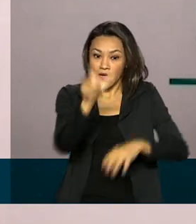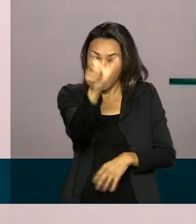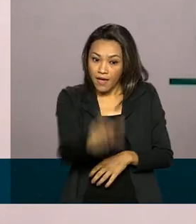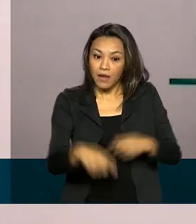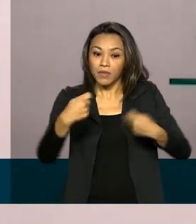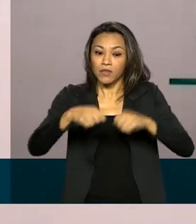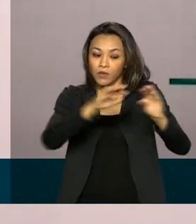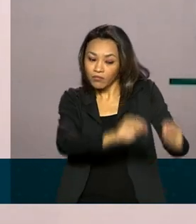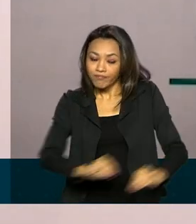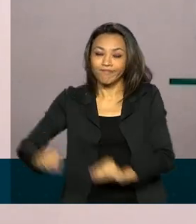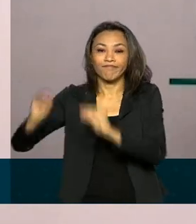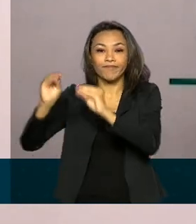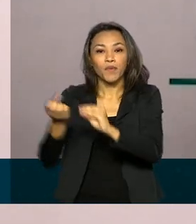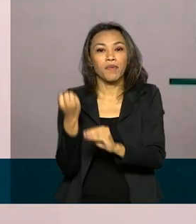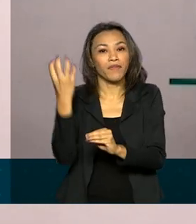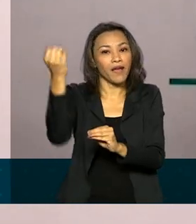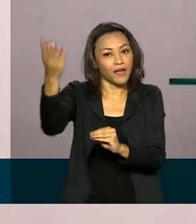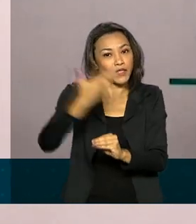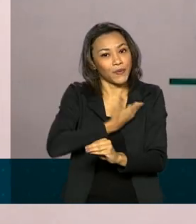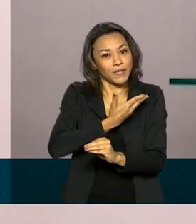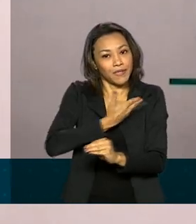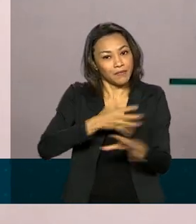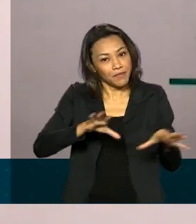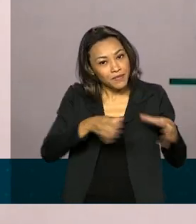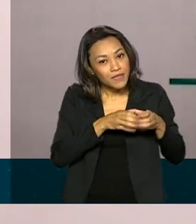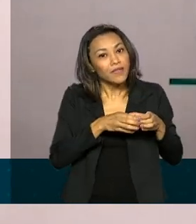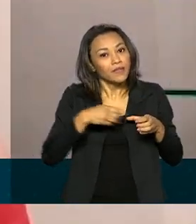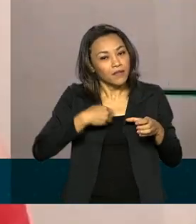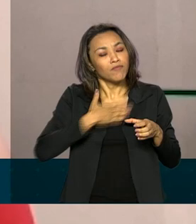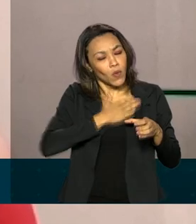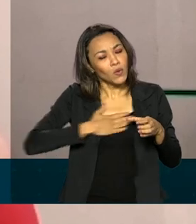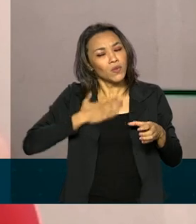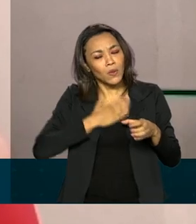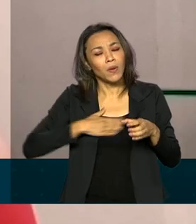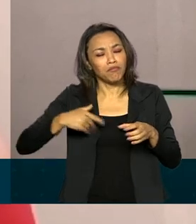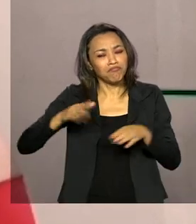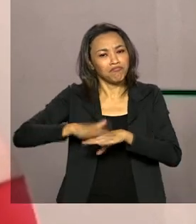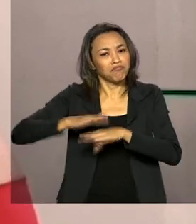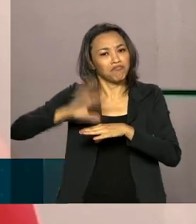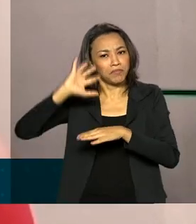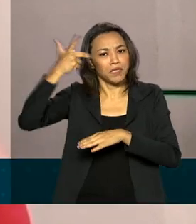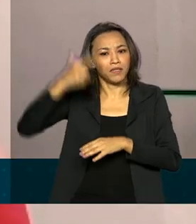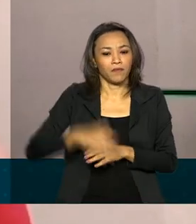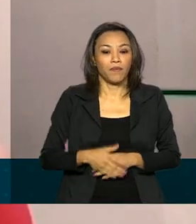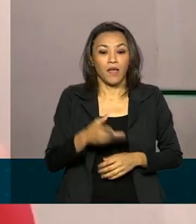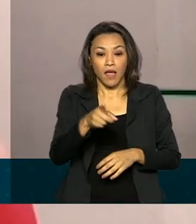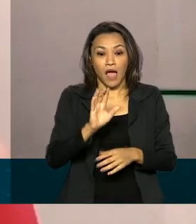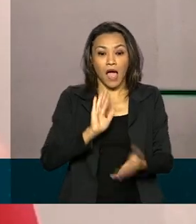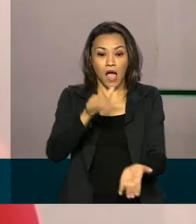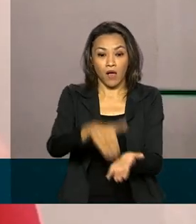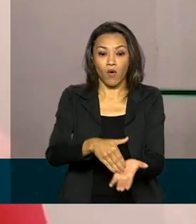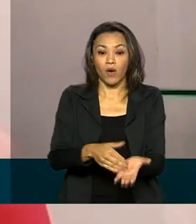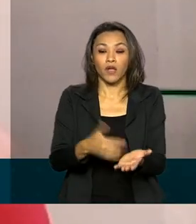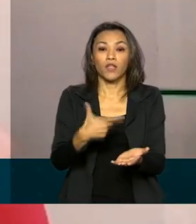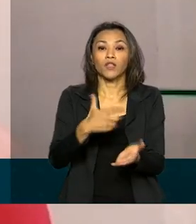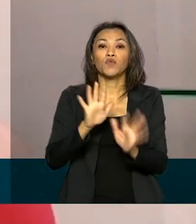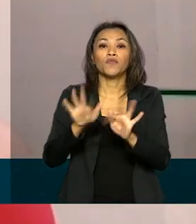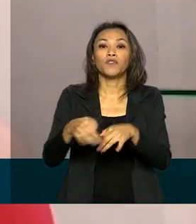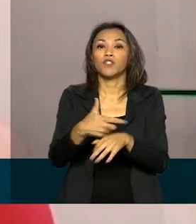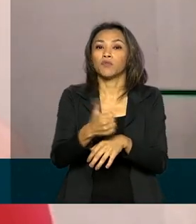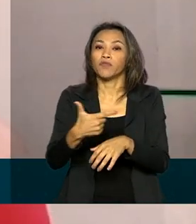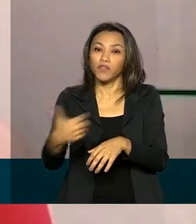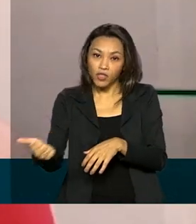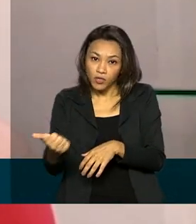com as amigas e ficou satisfeita com a solução encontrada. Umas vão pegar um reembolso agora no final de 2021 e